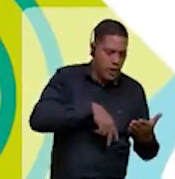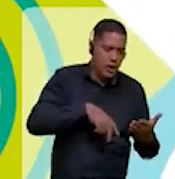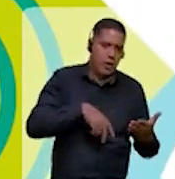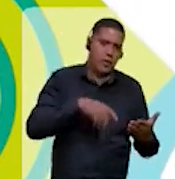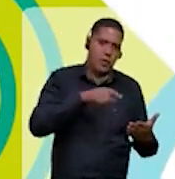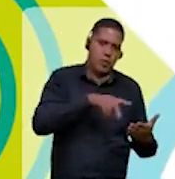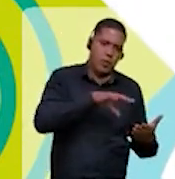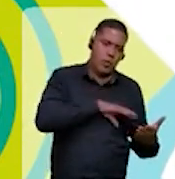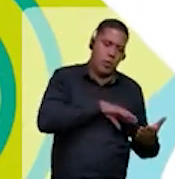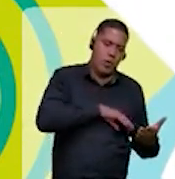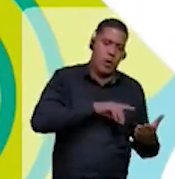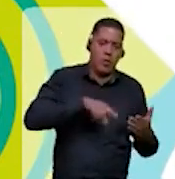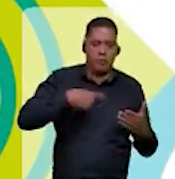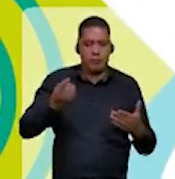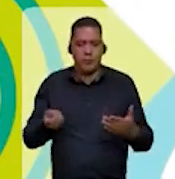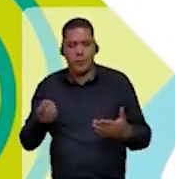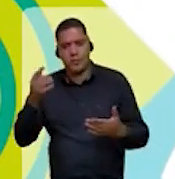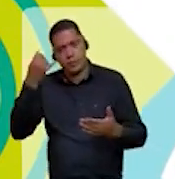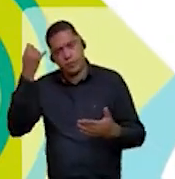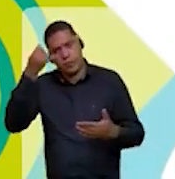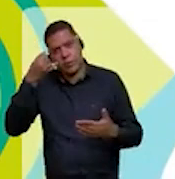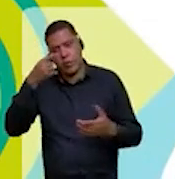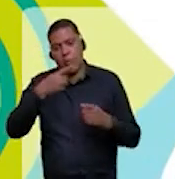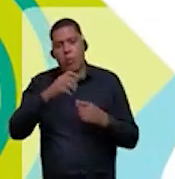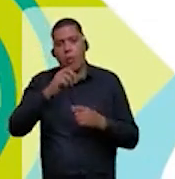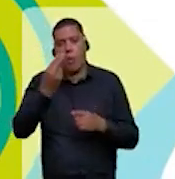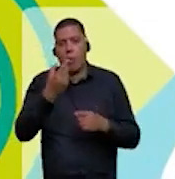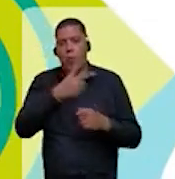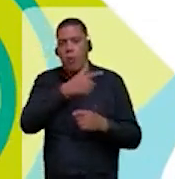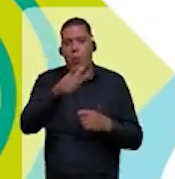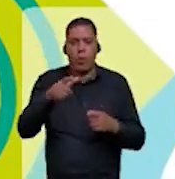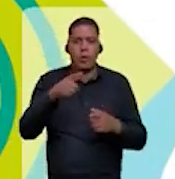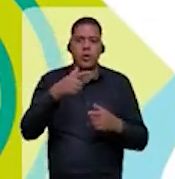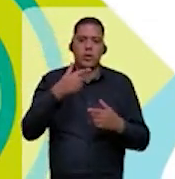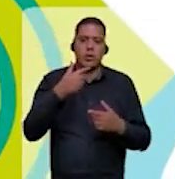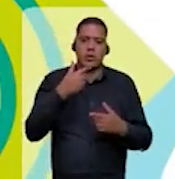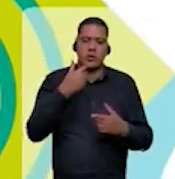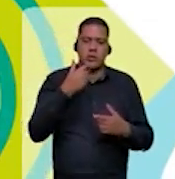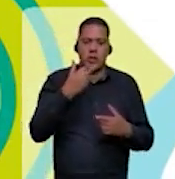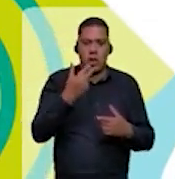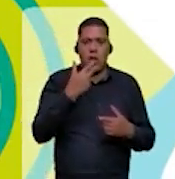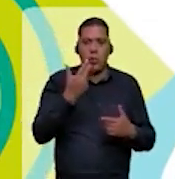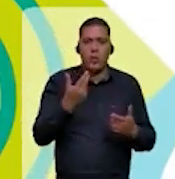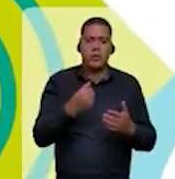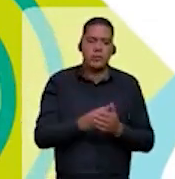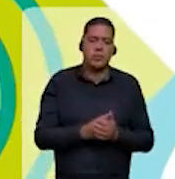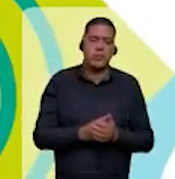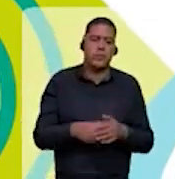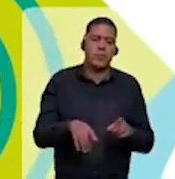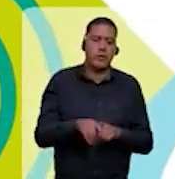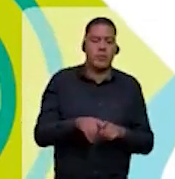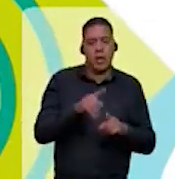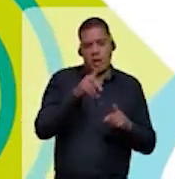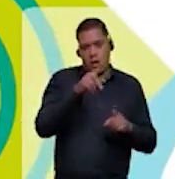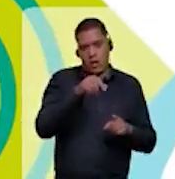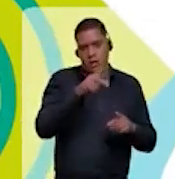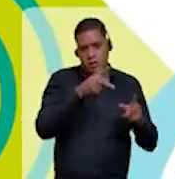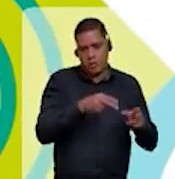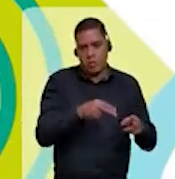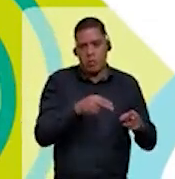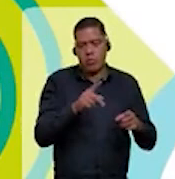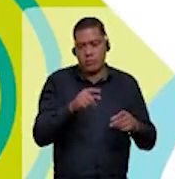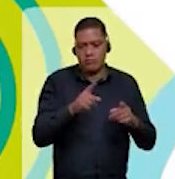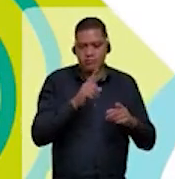para o português ou espanhol como línguas plurcêntricas essas e outras iniciativas assemelhadas nessa breve